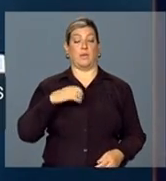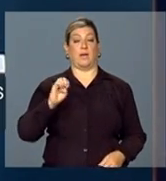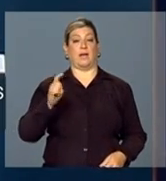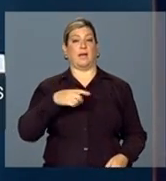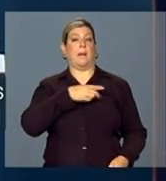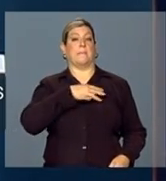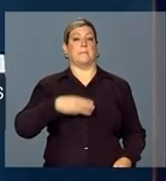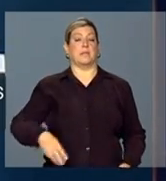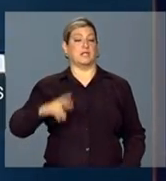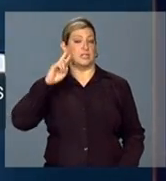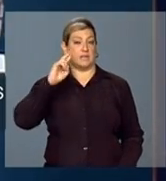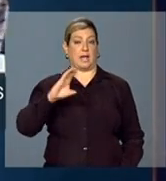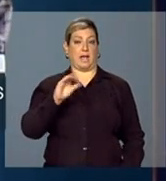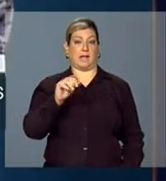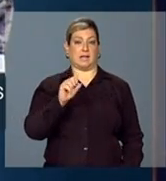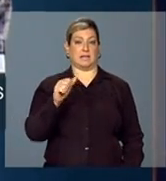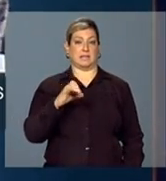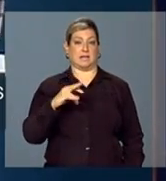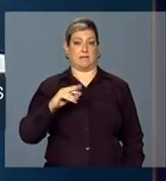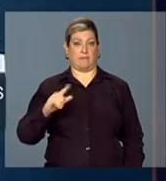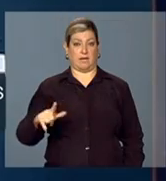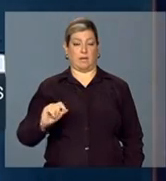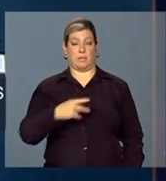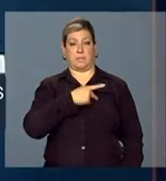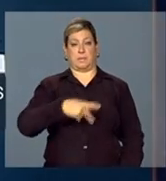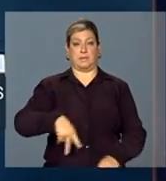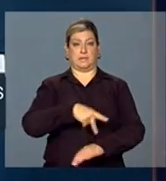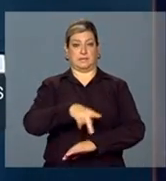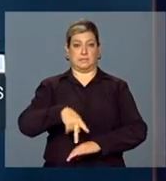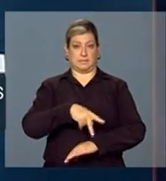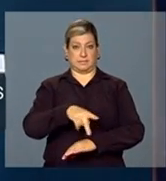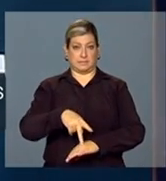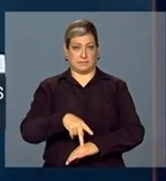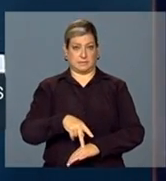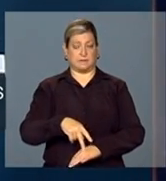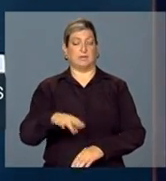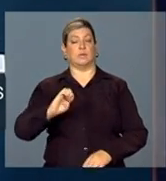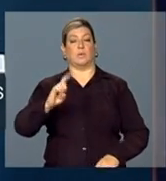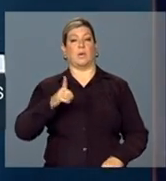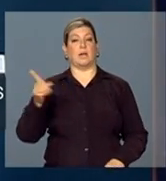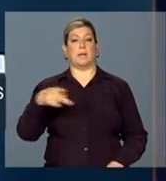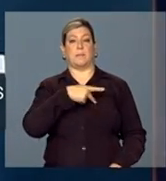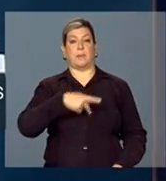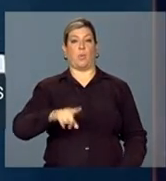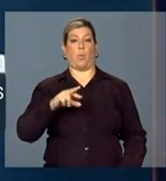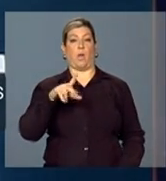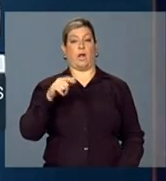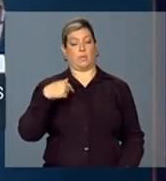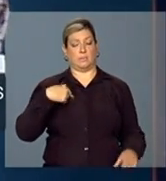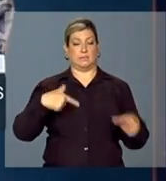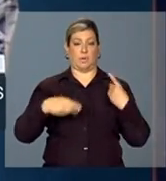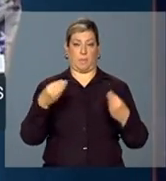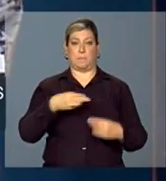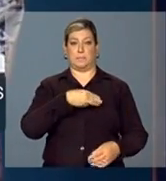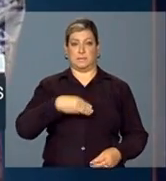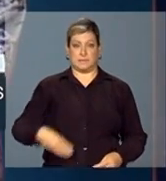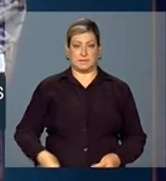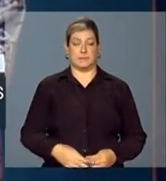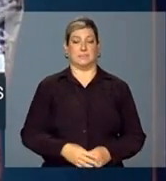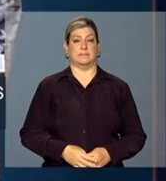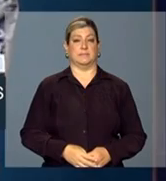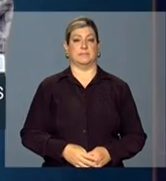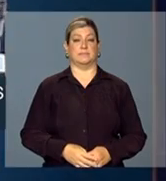ministra-chefe da Casa Civil da Presidência da República durante o governo do presidente Lula.